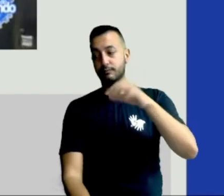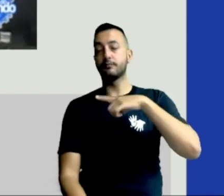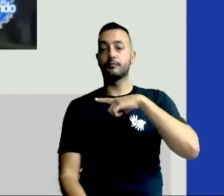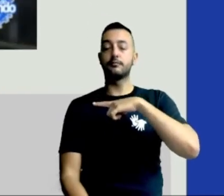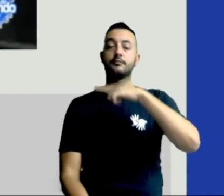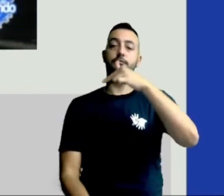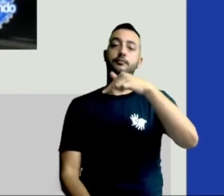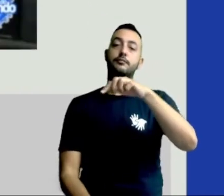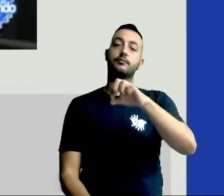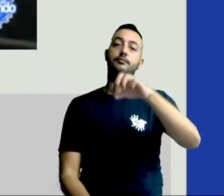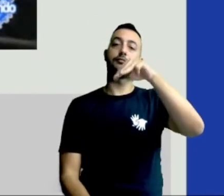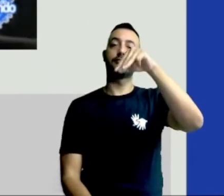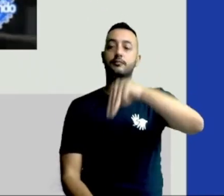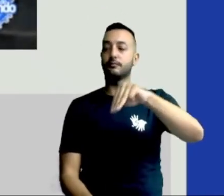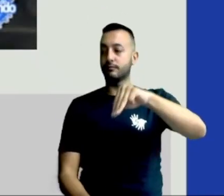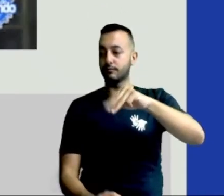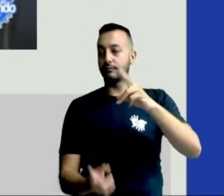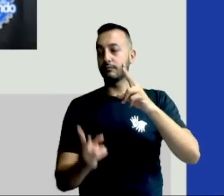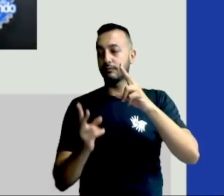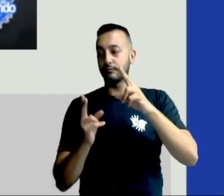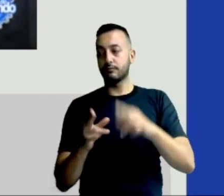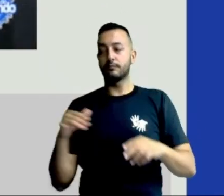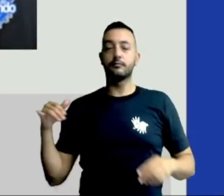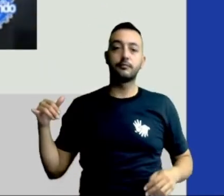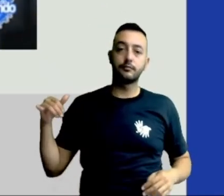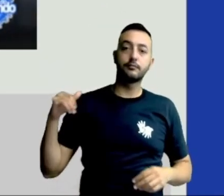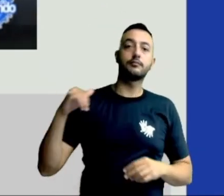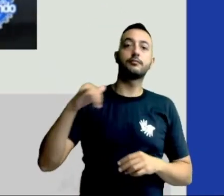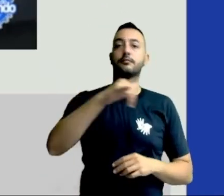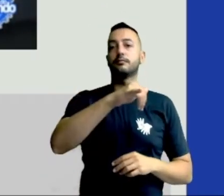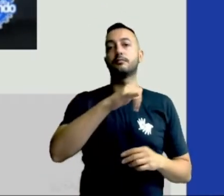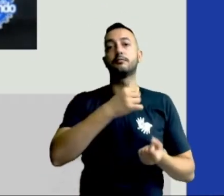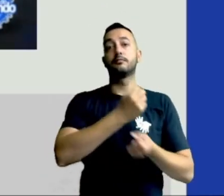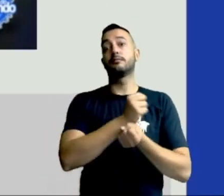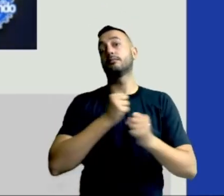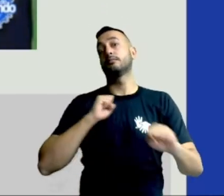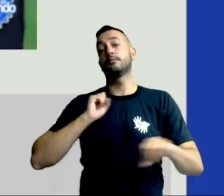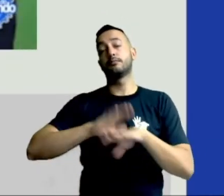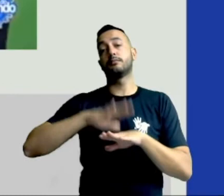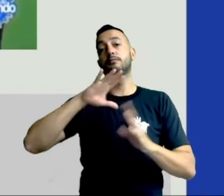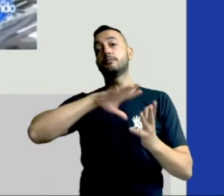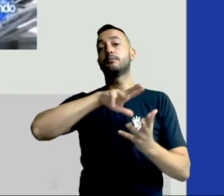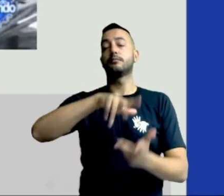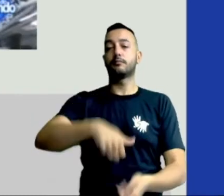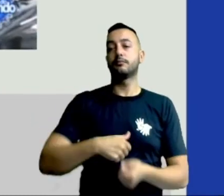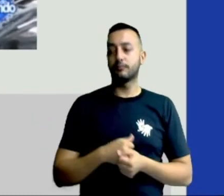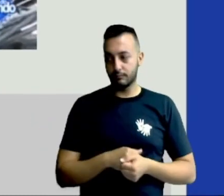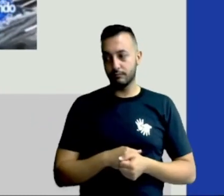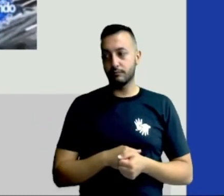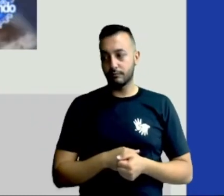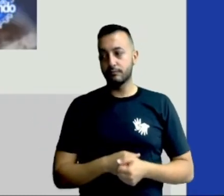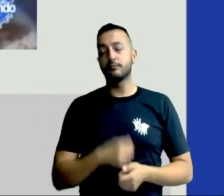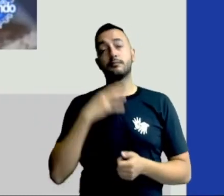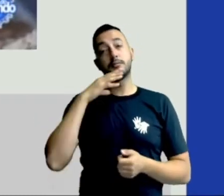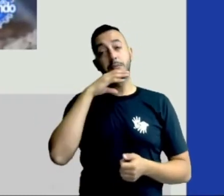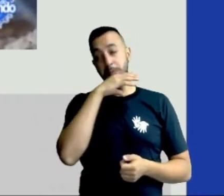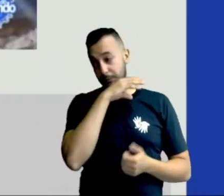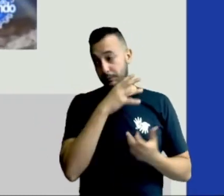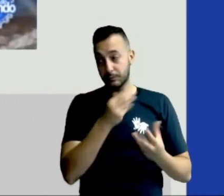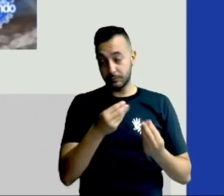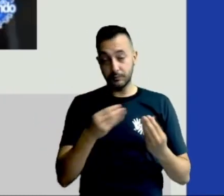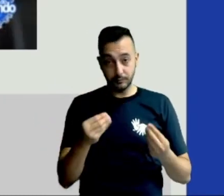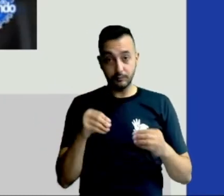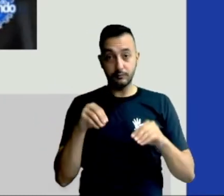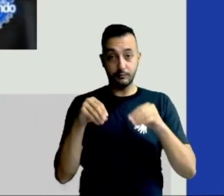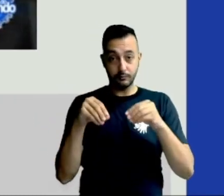de comprimento, equivalente a um Airbus A380, o maior avião de passageiro do mundo. Ele fica tão quente que o pó